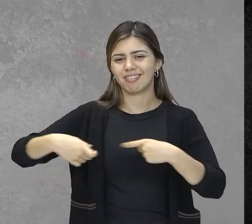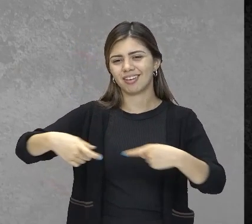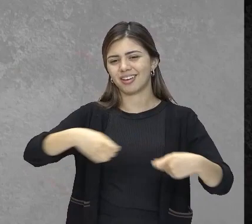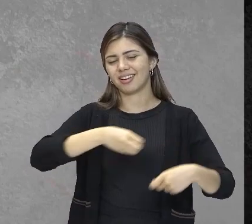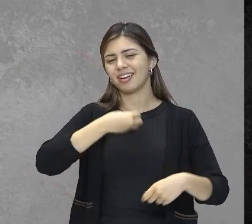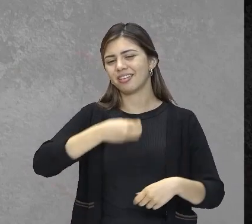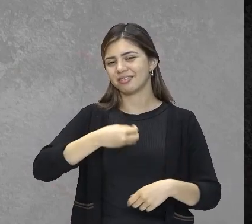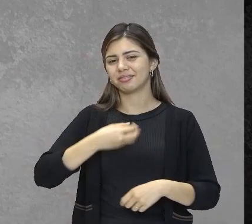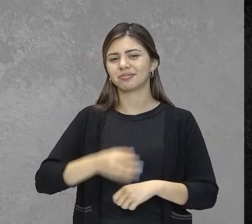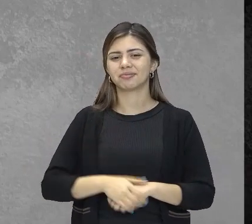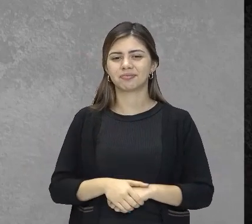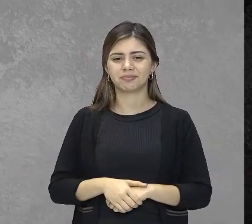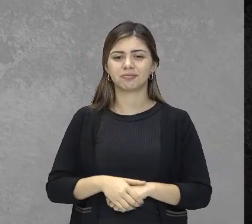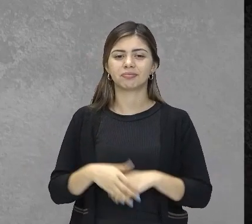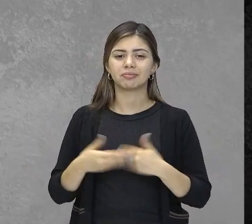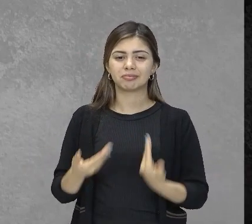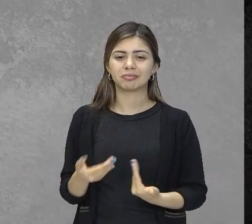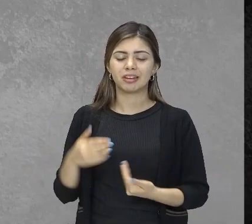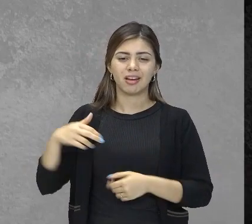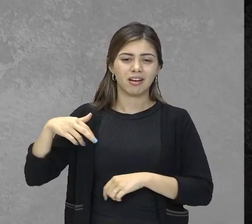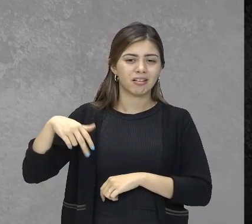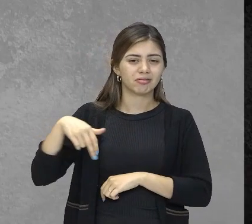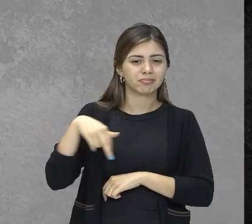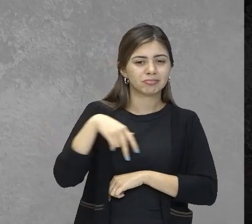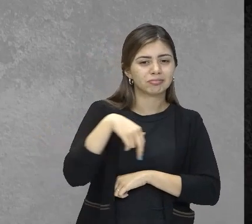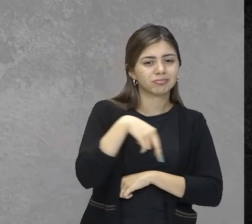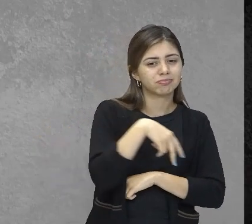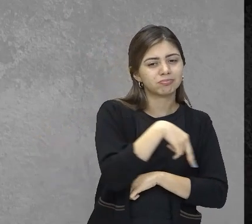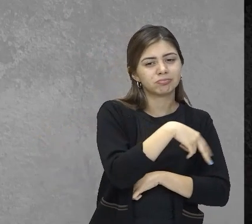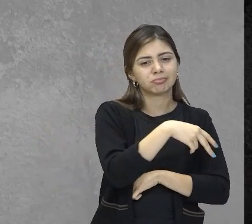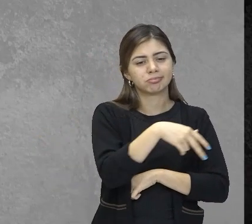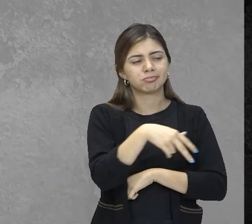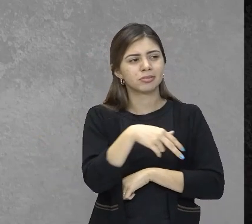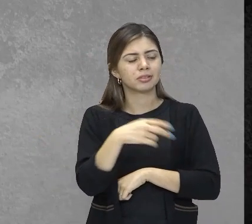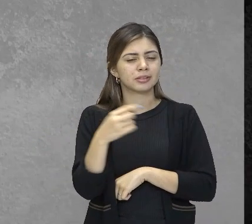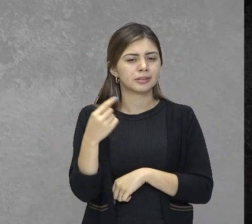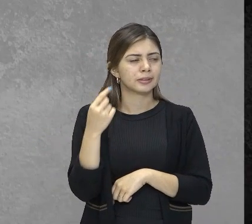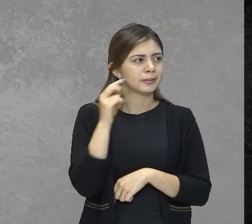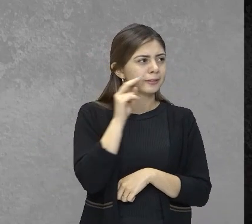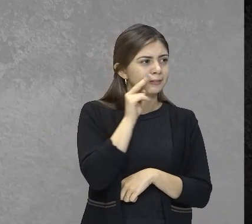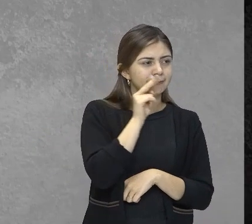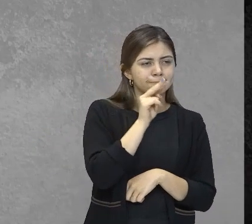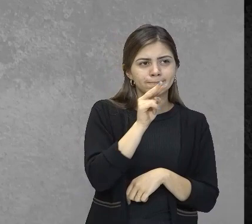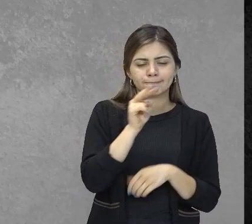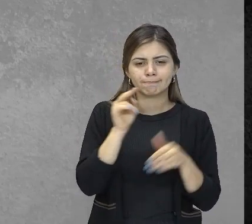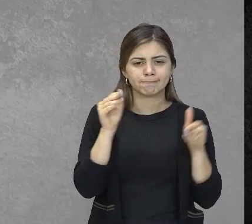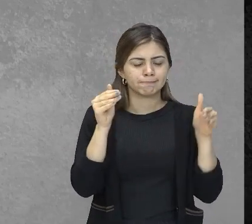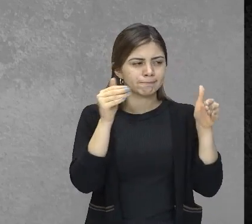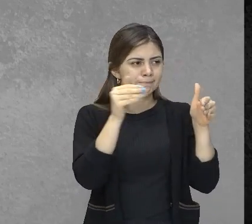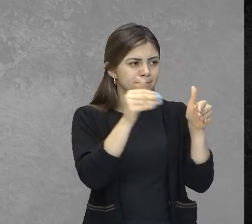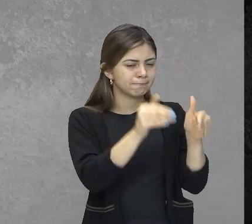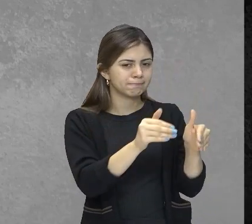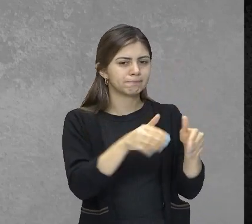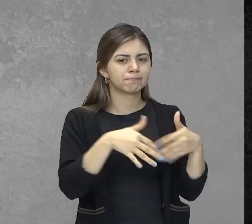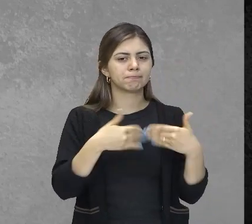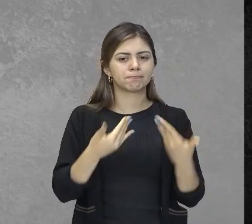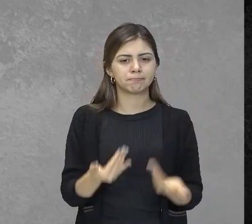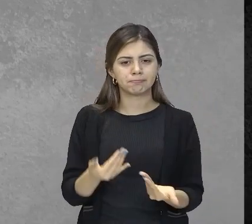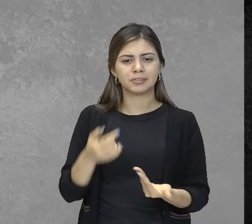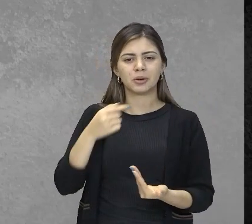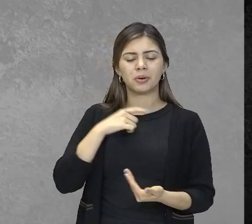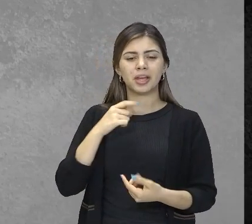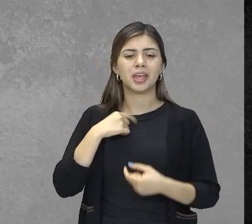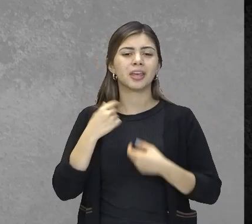declara guerra, anda a espreitar meus olhos para roê-los e há de